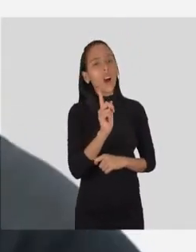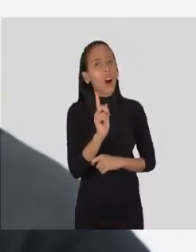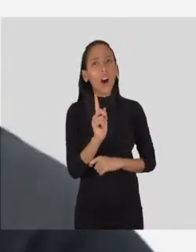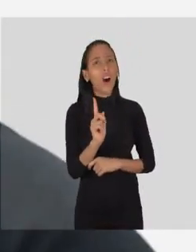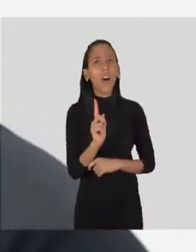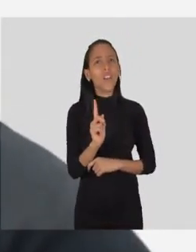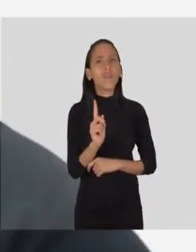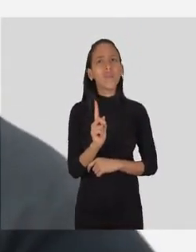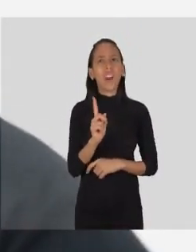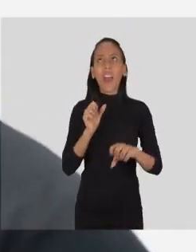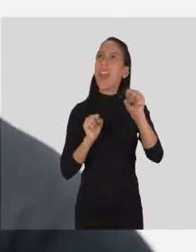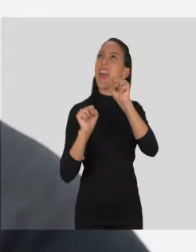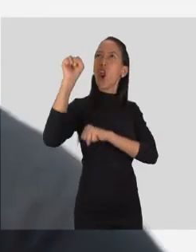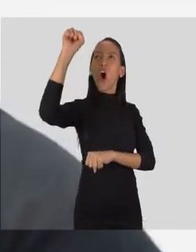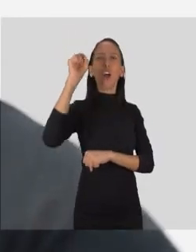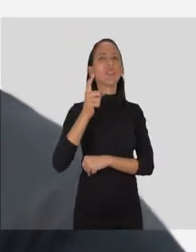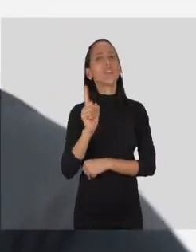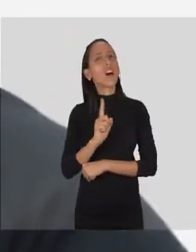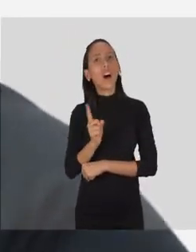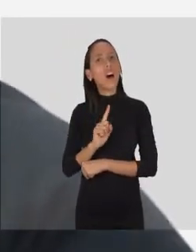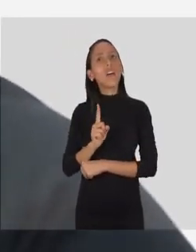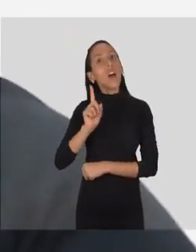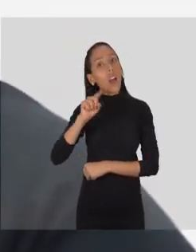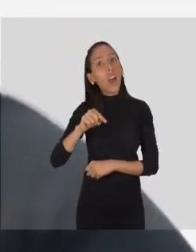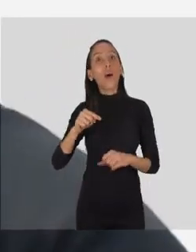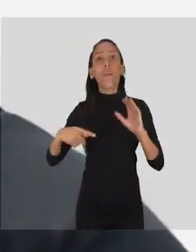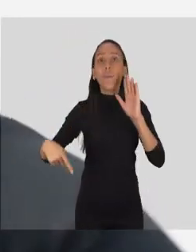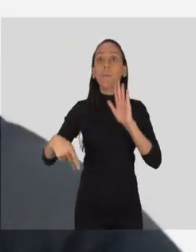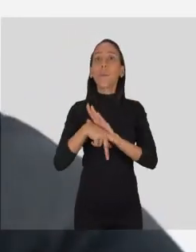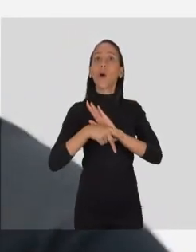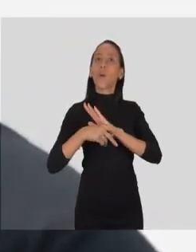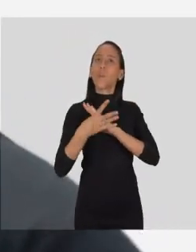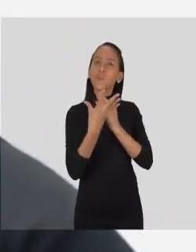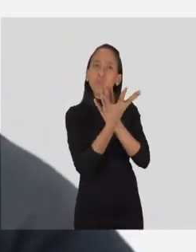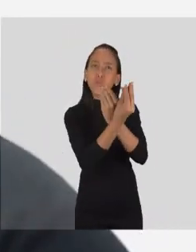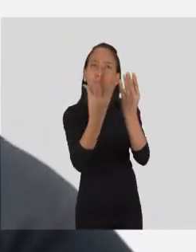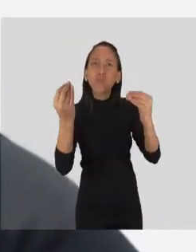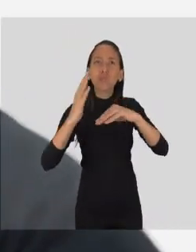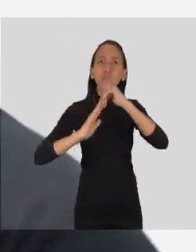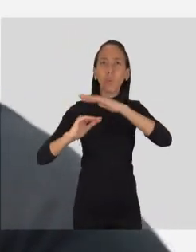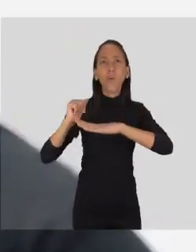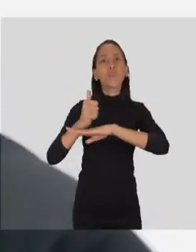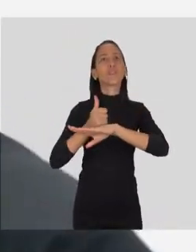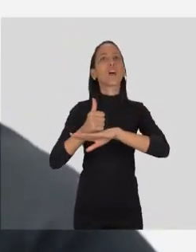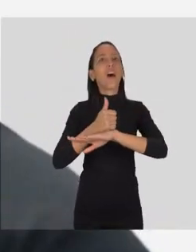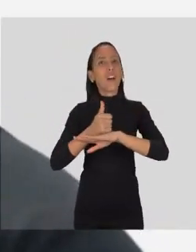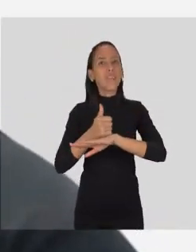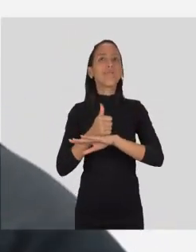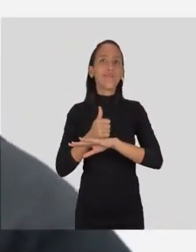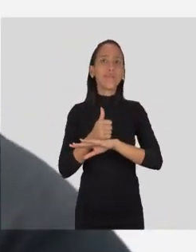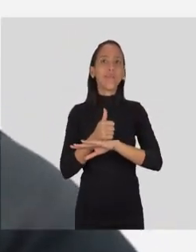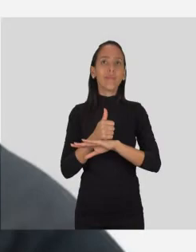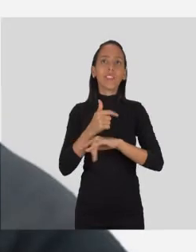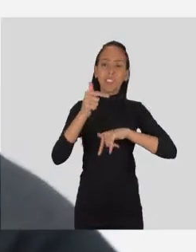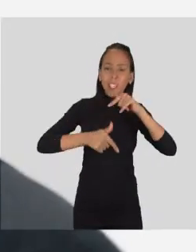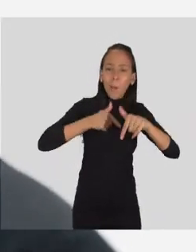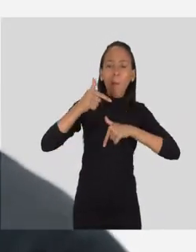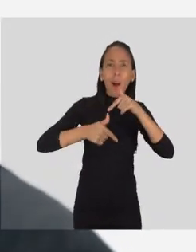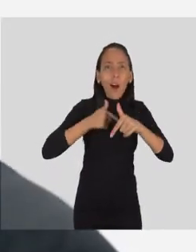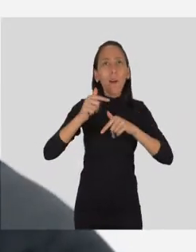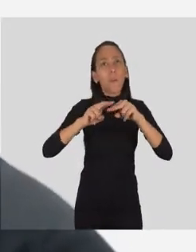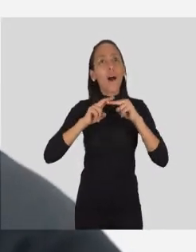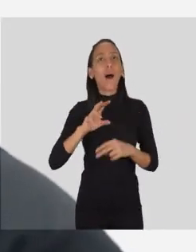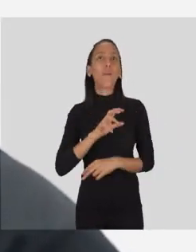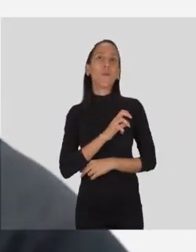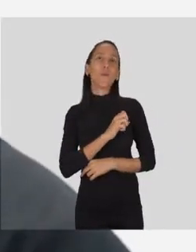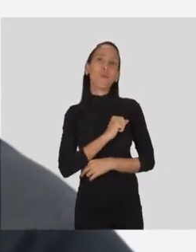vejo isso como um ato heróico, não. Eu vejo, na verdade, muitos profissionais trabalhando por